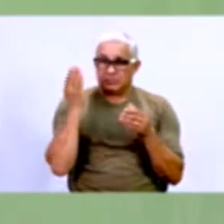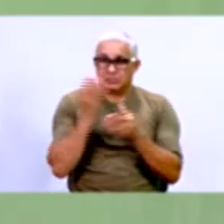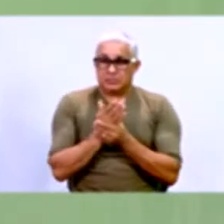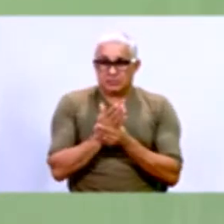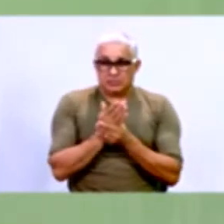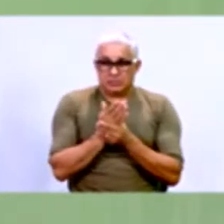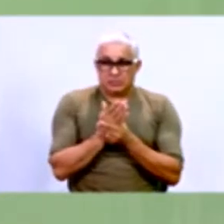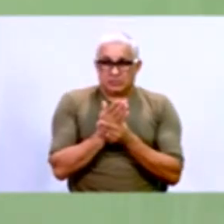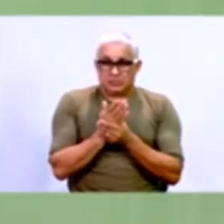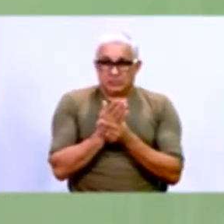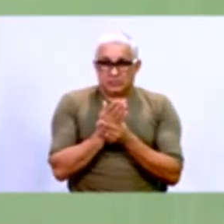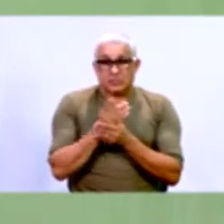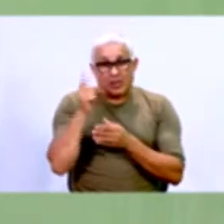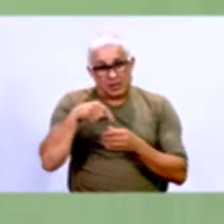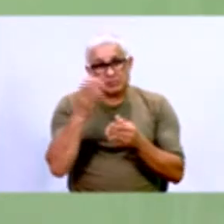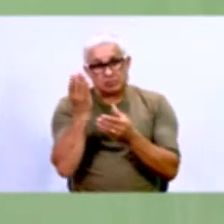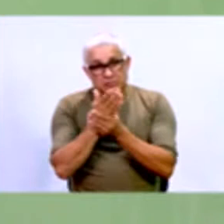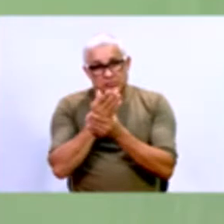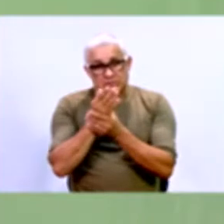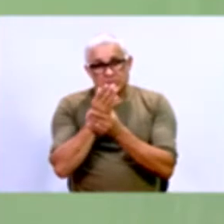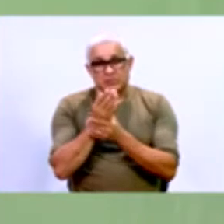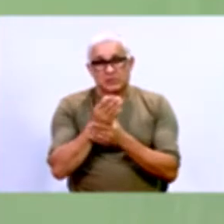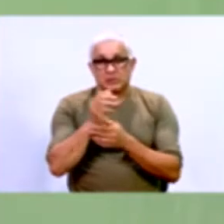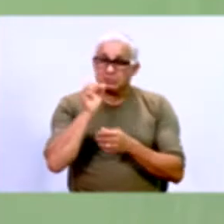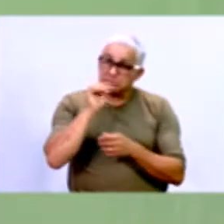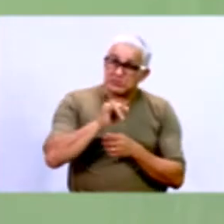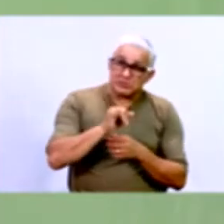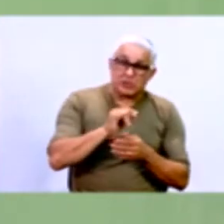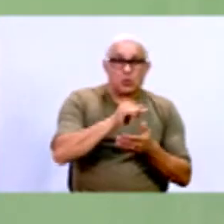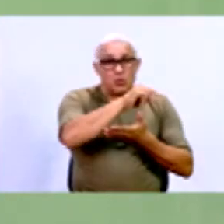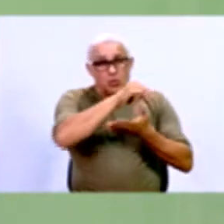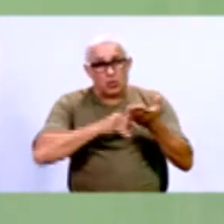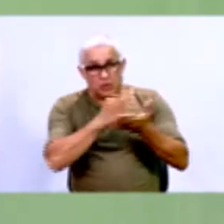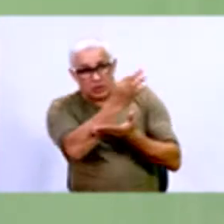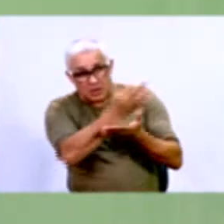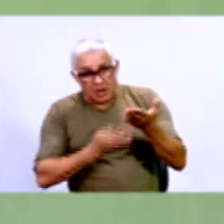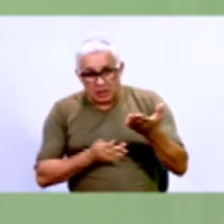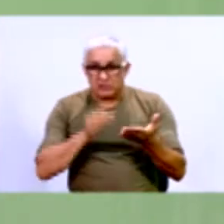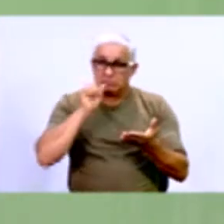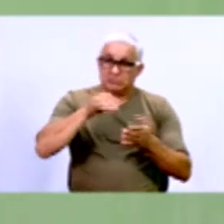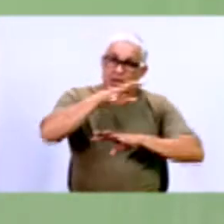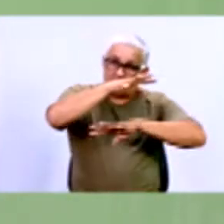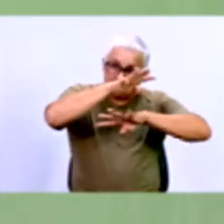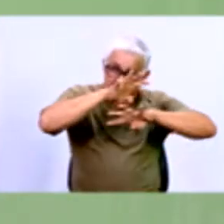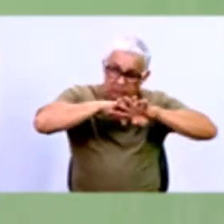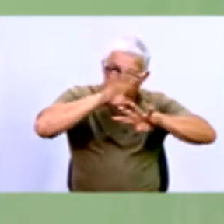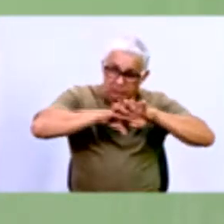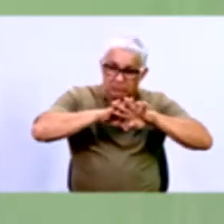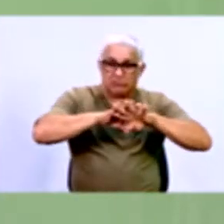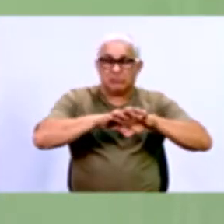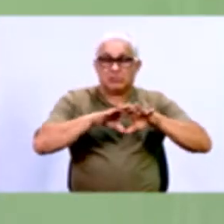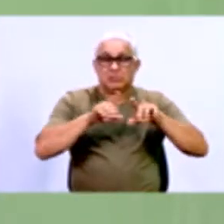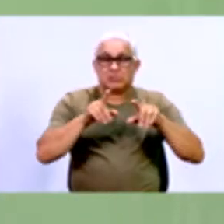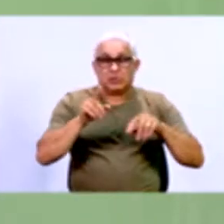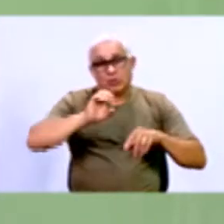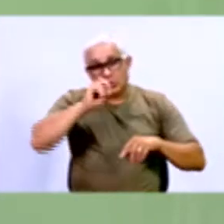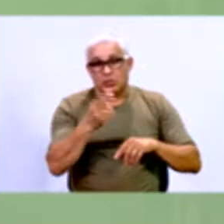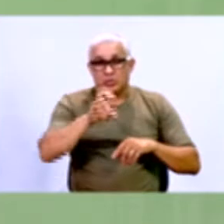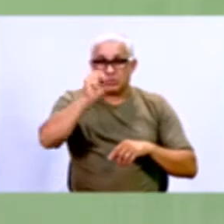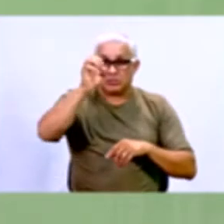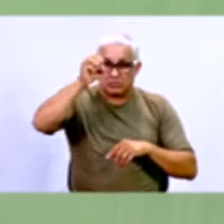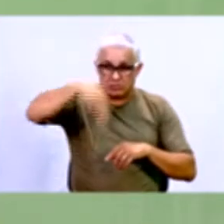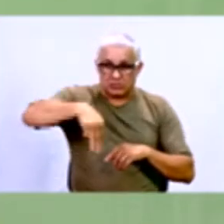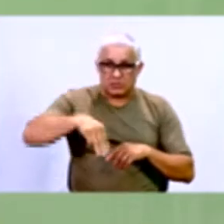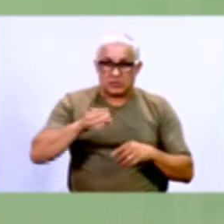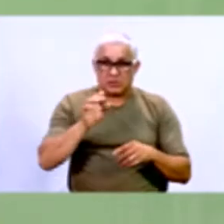arquivo que é aquele arquivo. Então, se é um documento texto, se é uma planilha e se é um arquivo de som. Cada